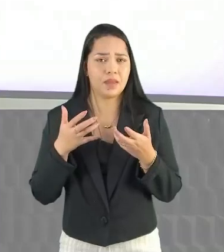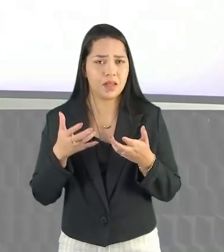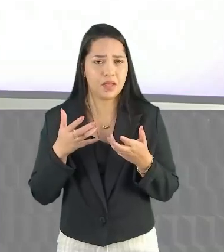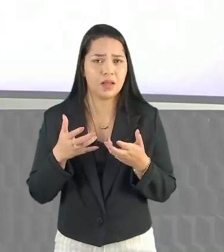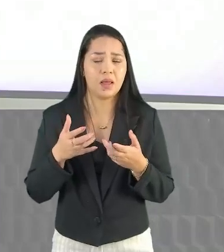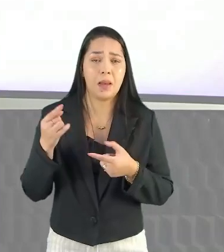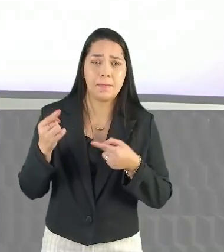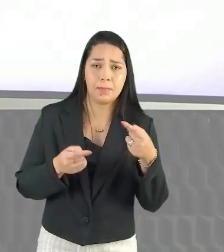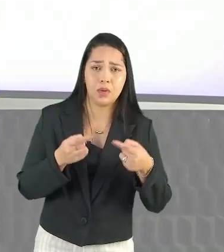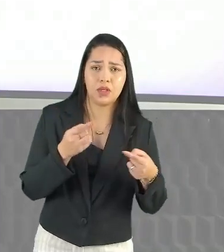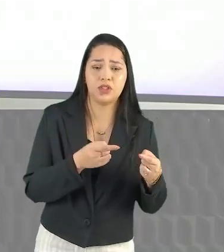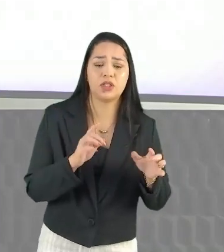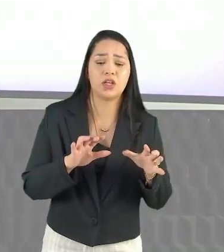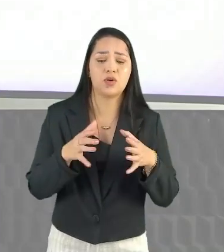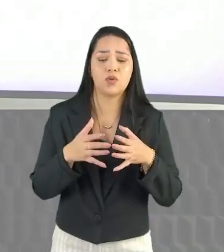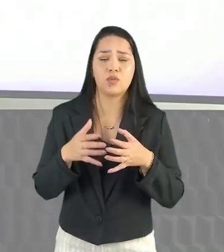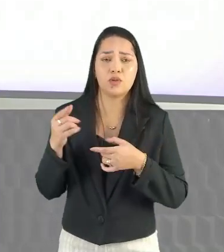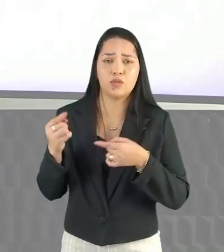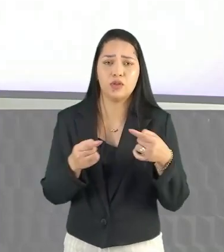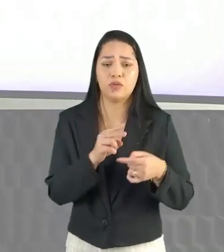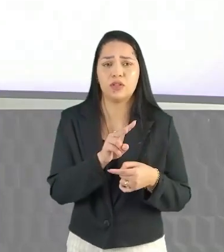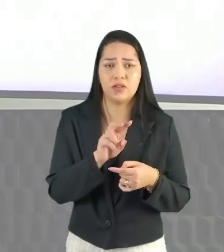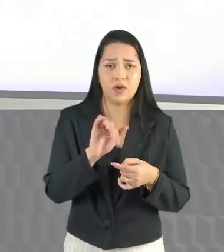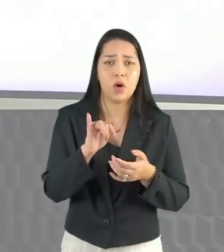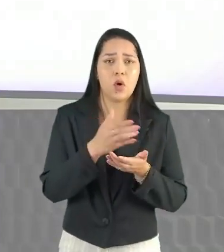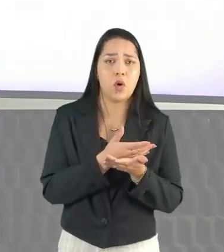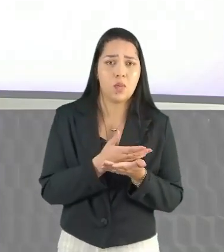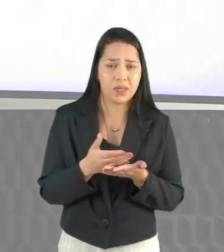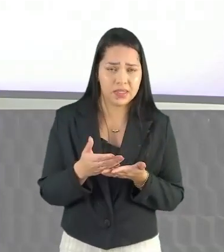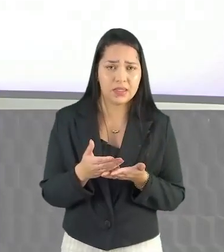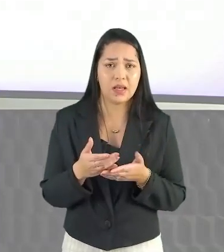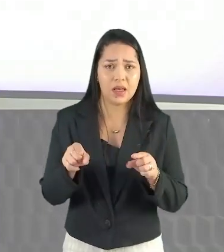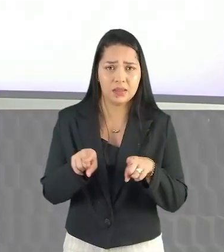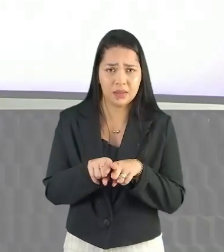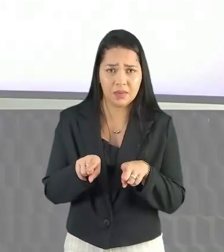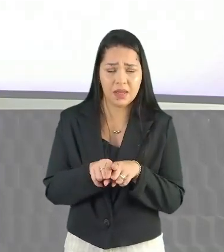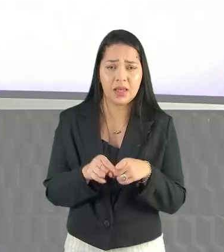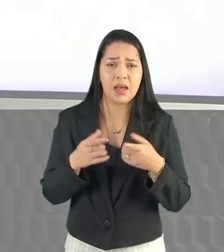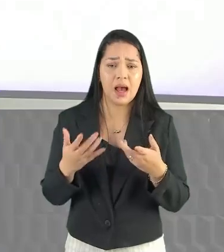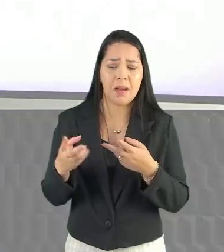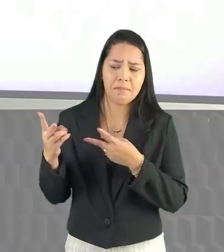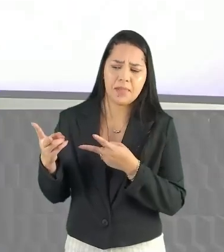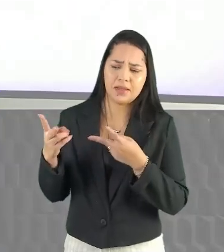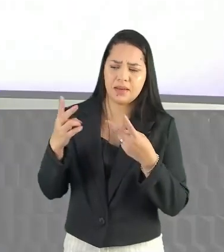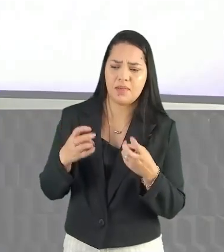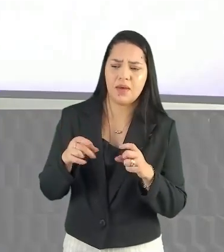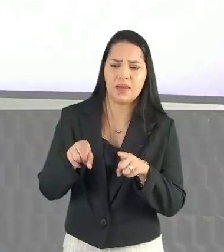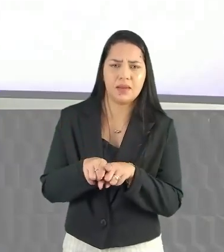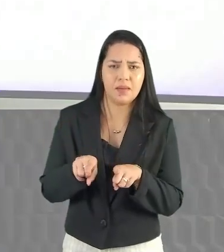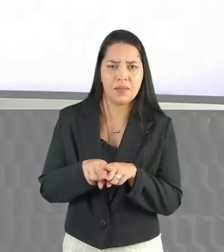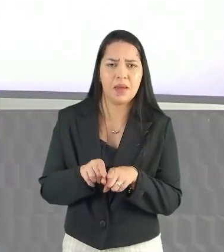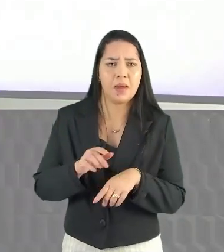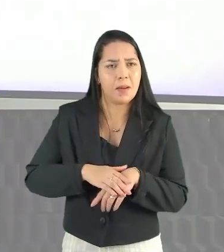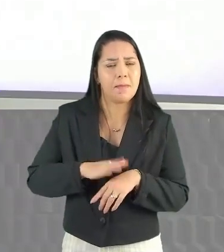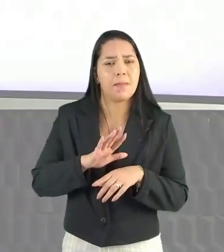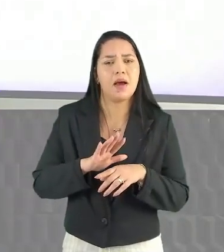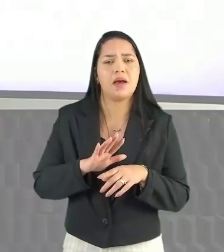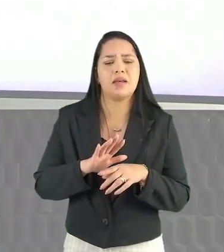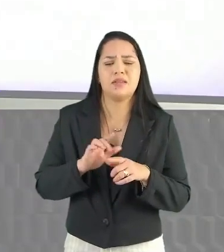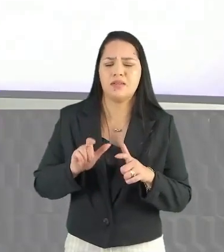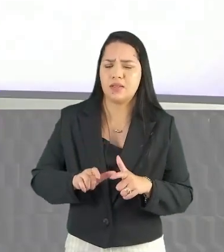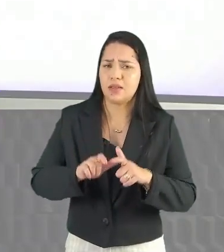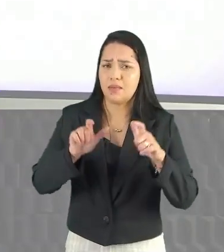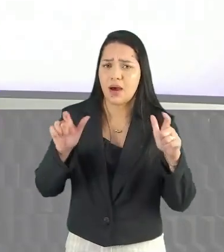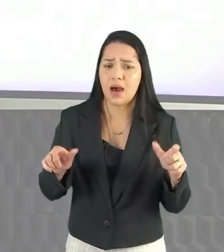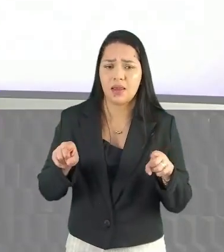né, política e grupos políticos que vão começar a se infiltrando e também a perceber um nacionalismo mais exacerbado,